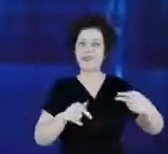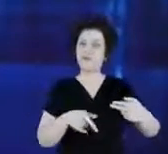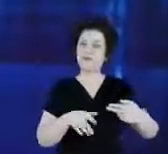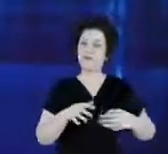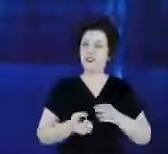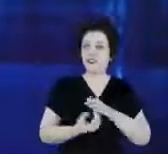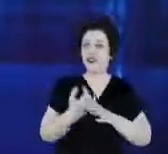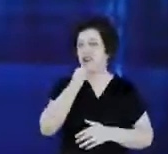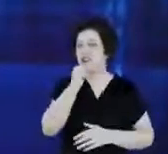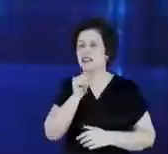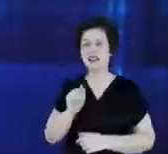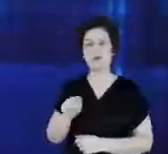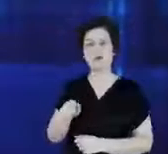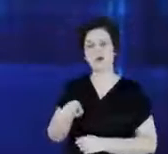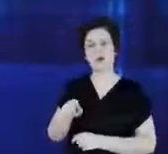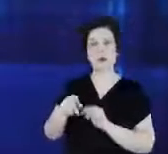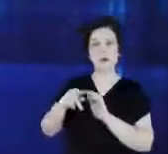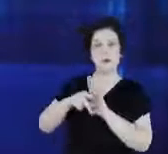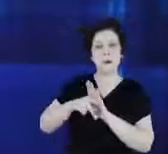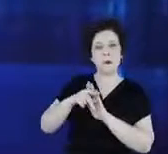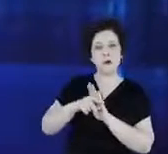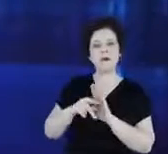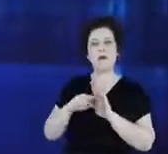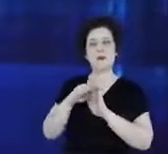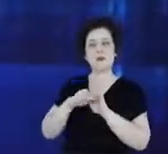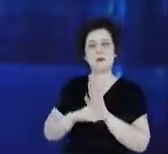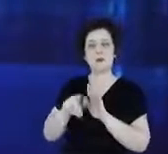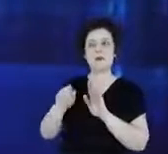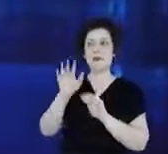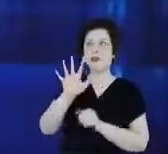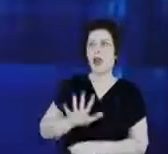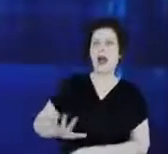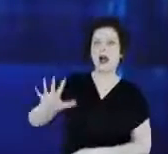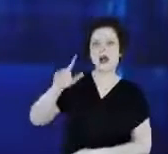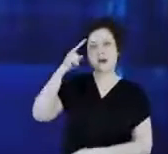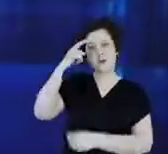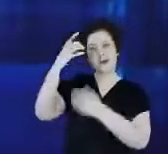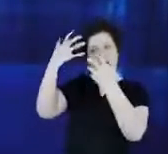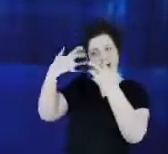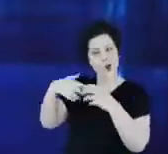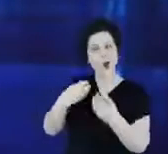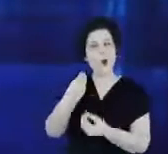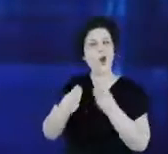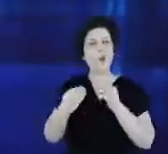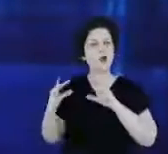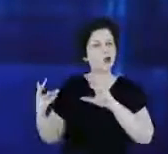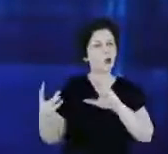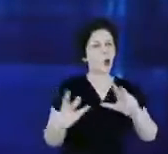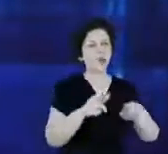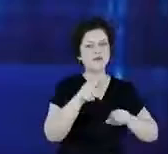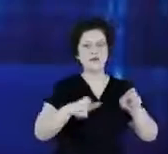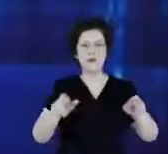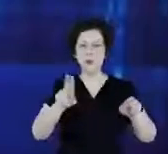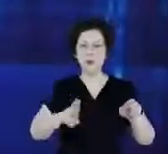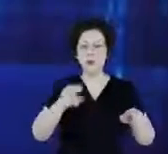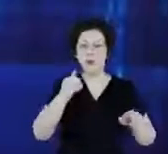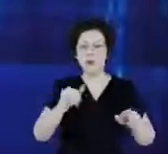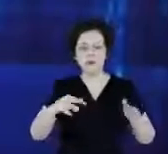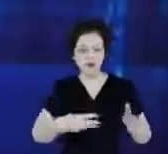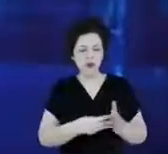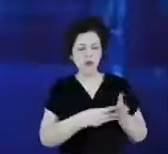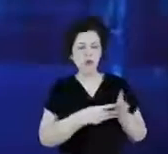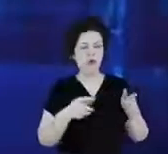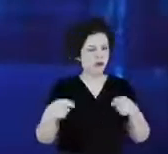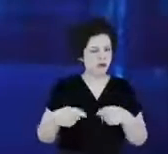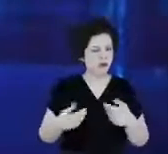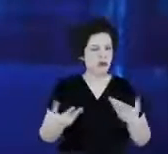ali um um aplicação programa de nível nacional que possa repensar a forma como todo brasileiro brasileiro os energia isso